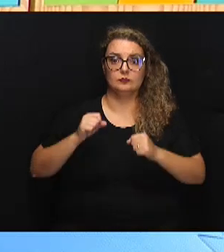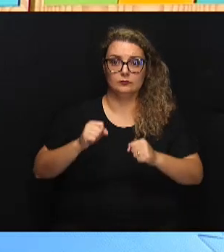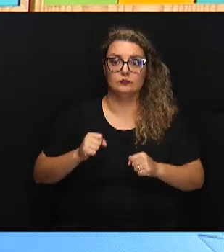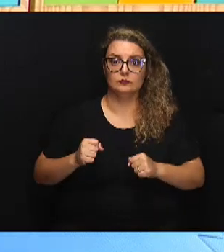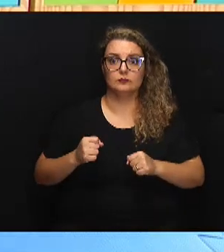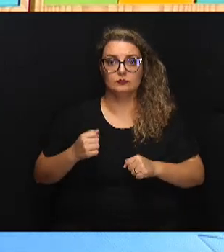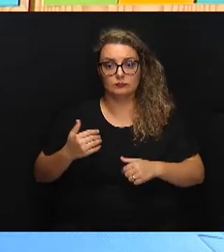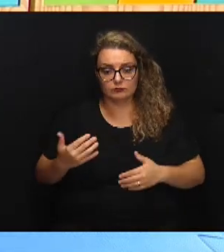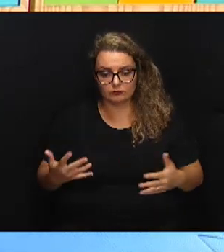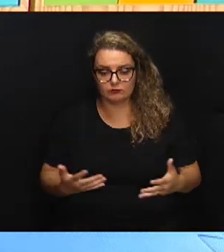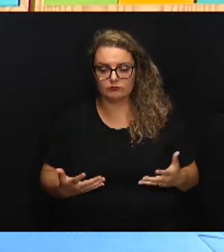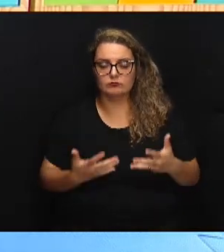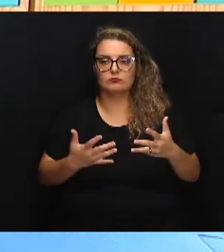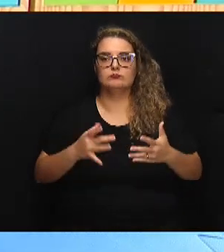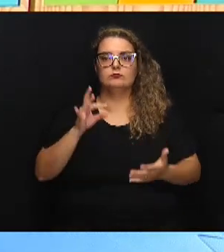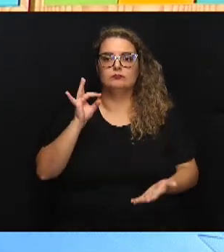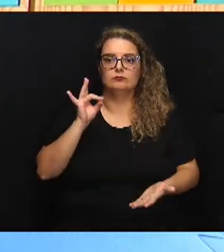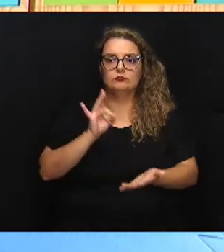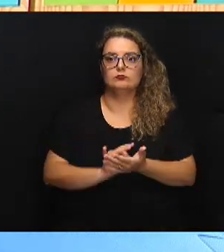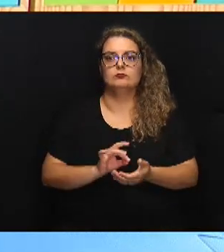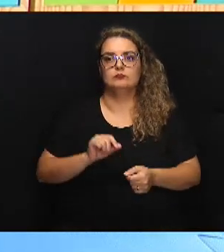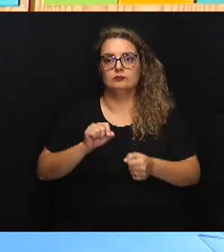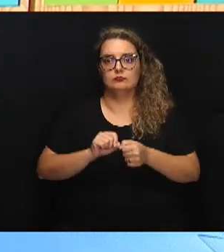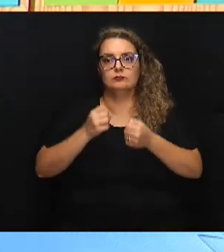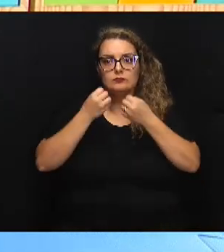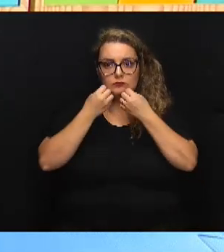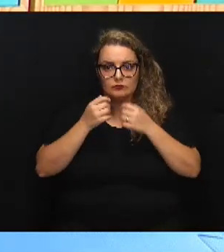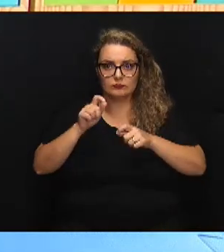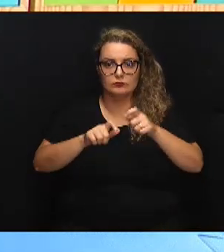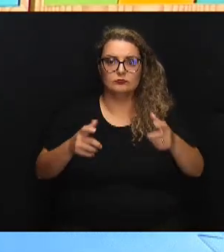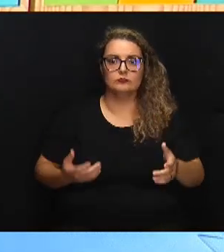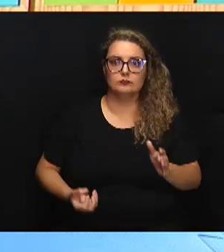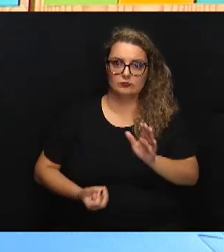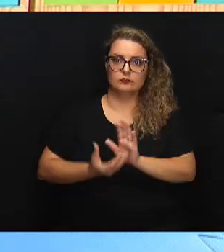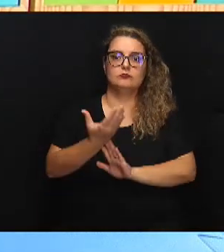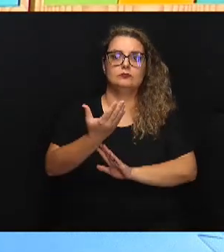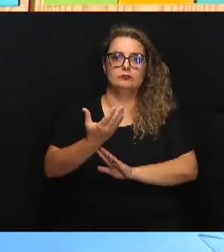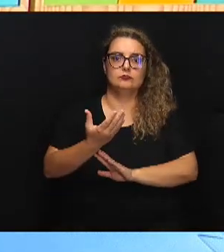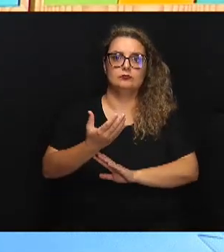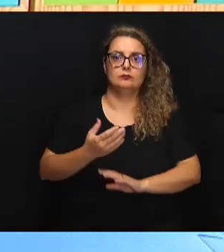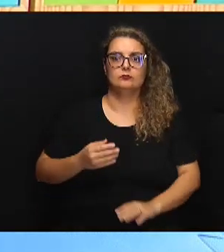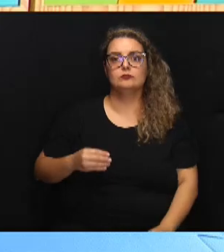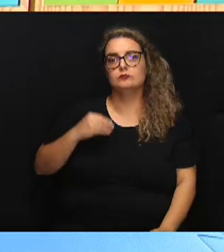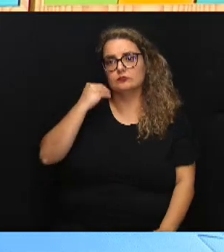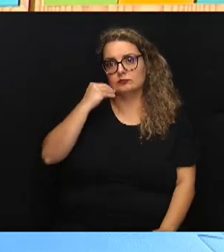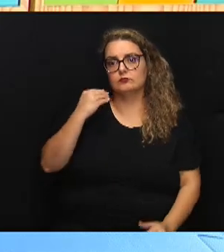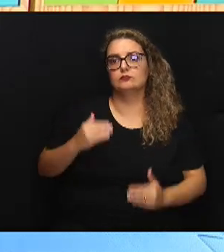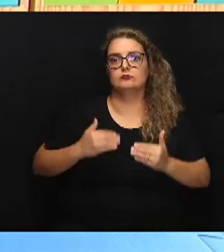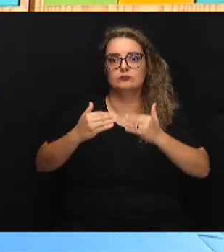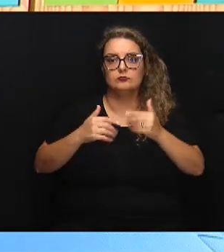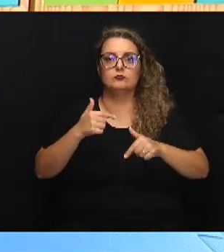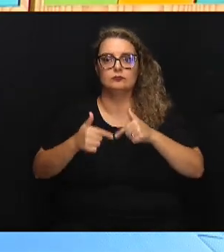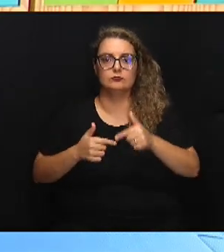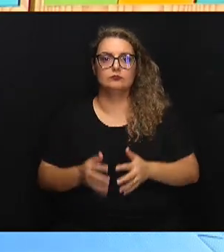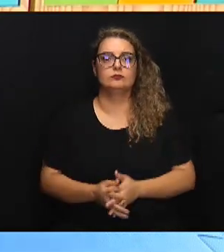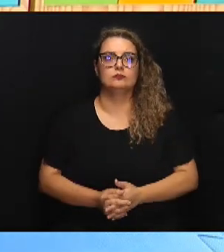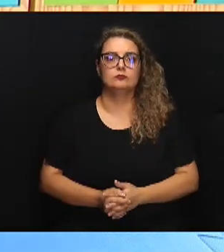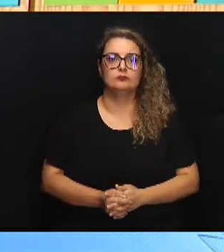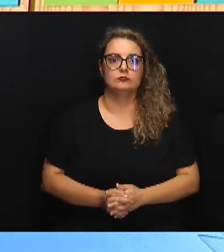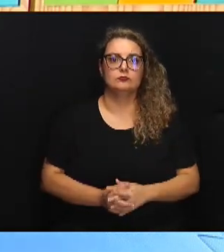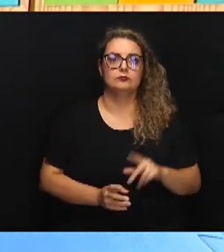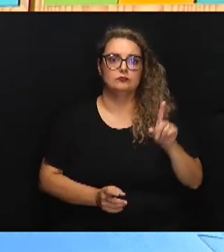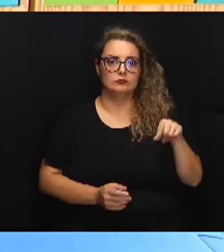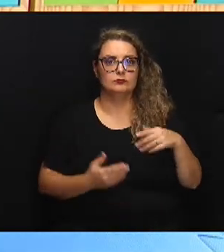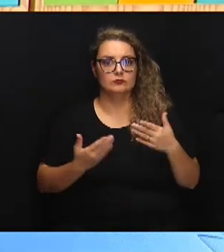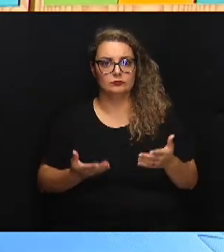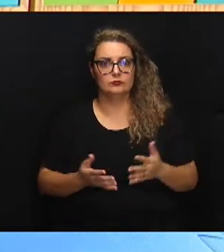de uma maneira efetiva, você fazendo bem para os outros e criando ali o seu know-how para poder desenvolver esse trabalho, né? E aí